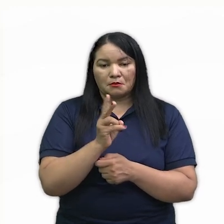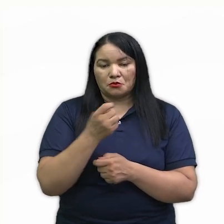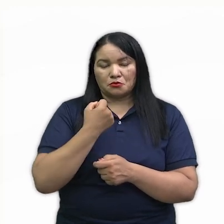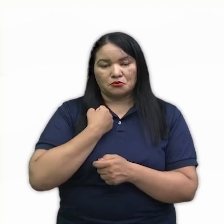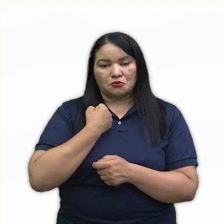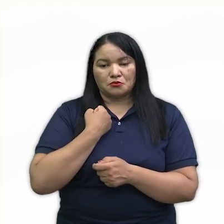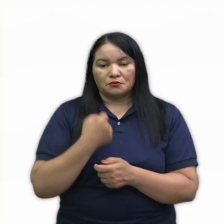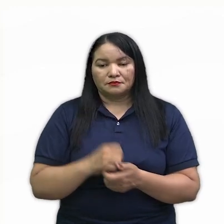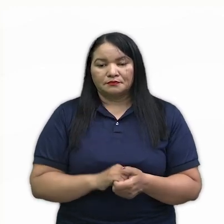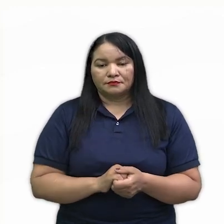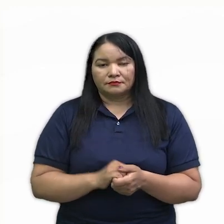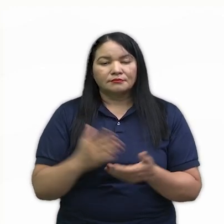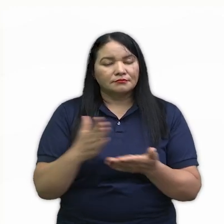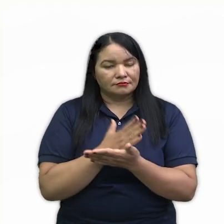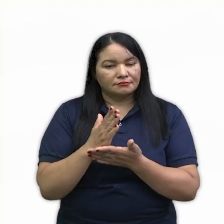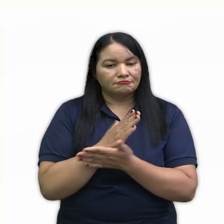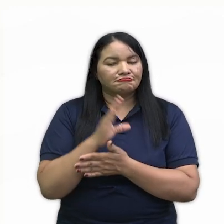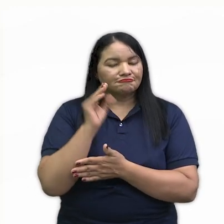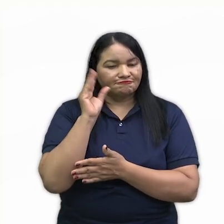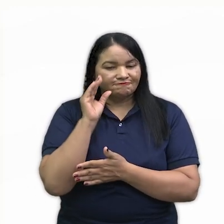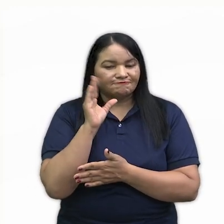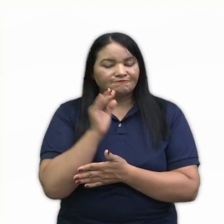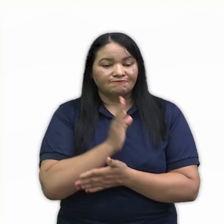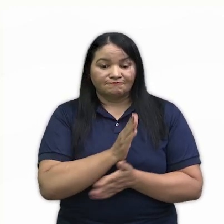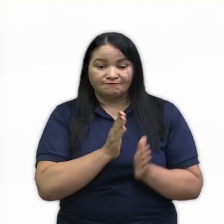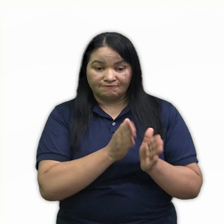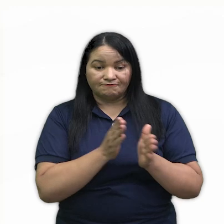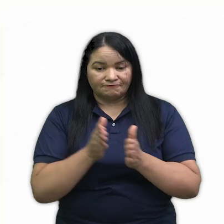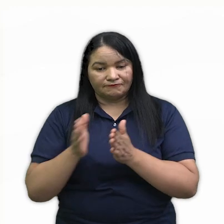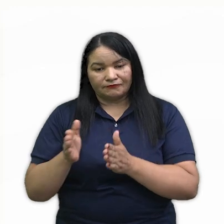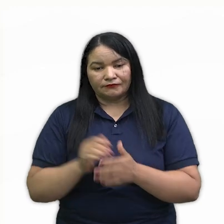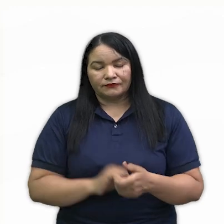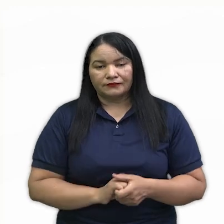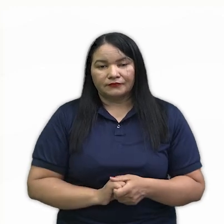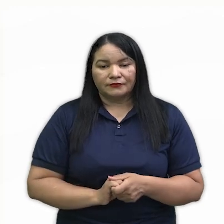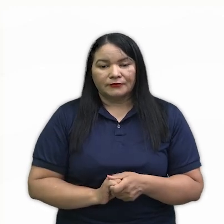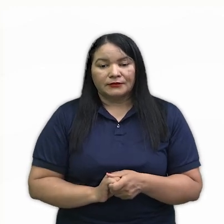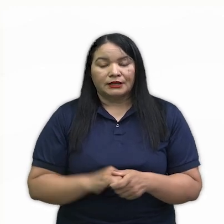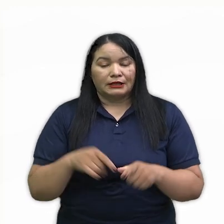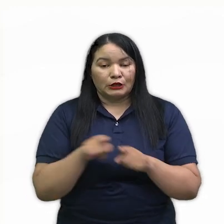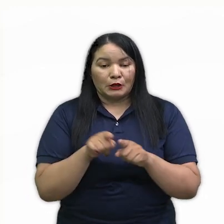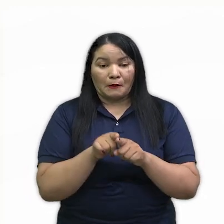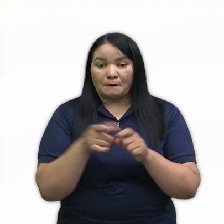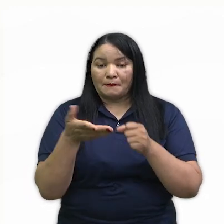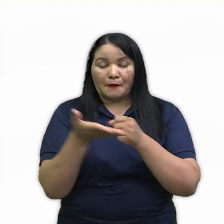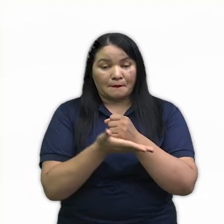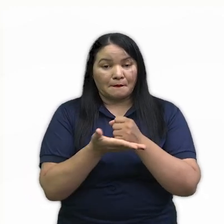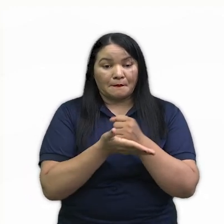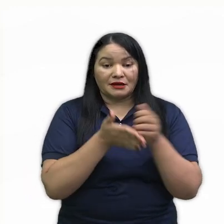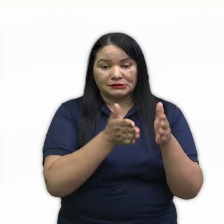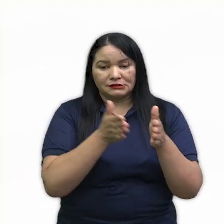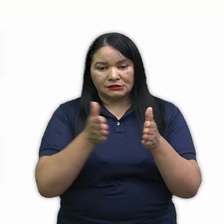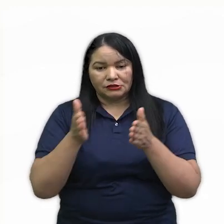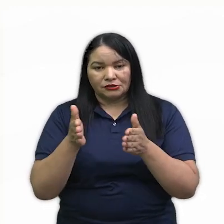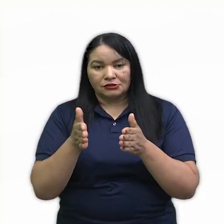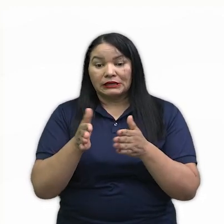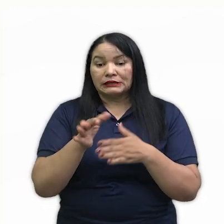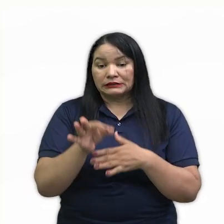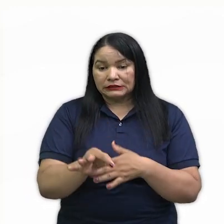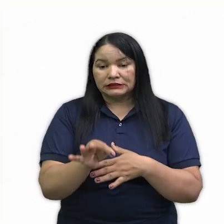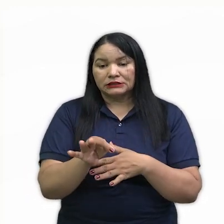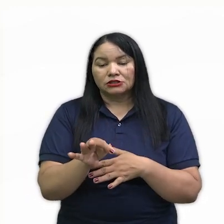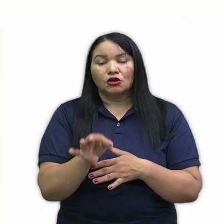bom? Algumas curiosidades aí sobre essa sequência. Muito bem. Com base nessa sequência, é correto afirmar que, vamos